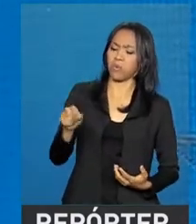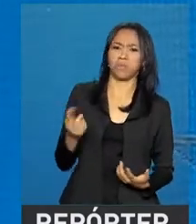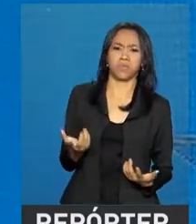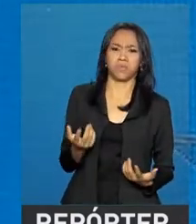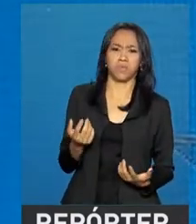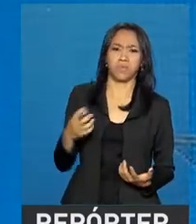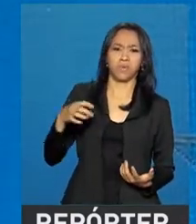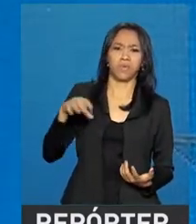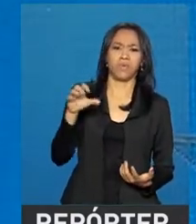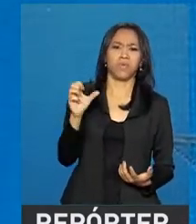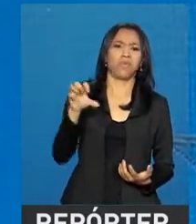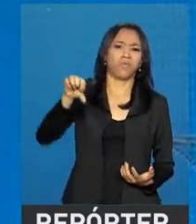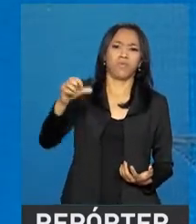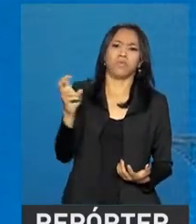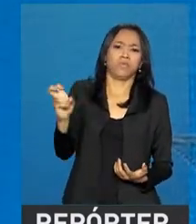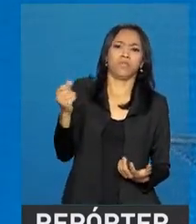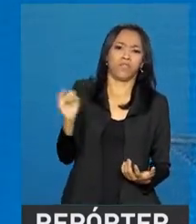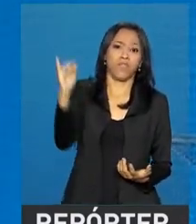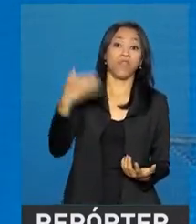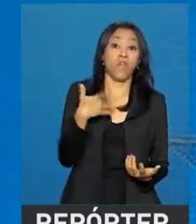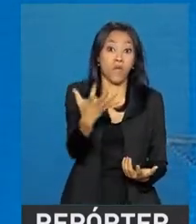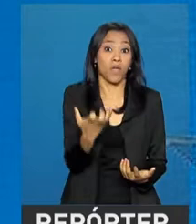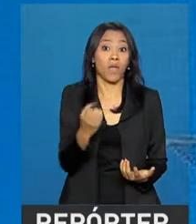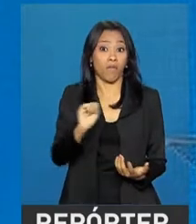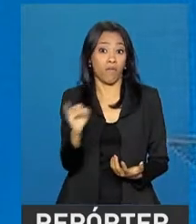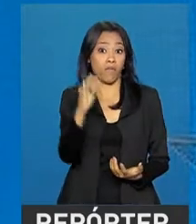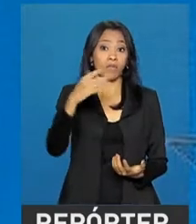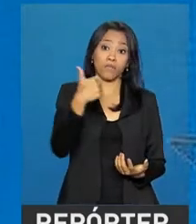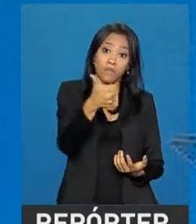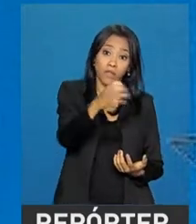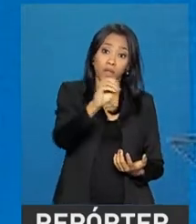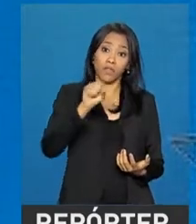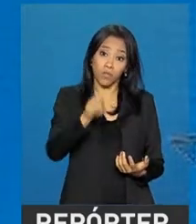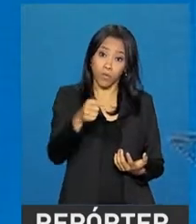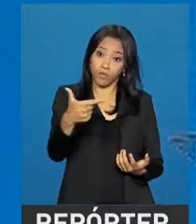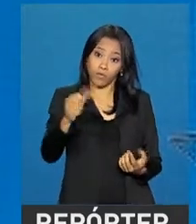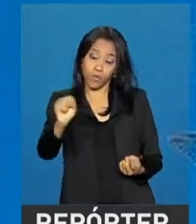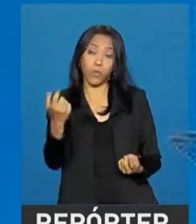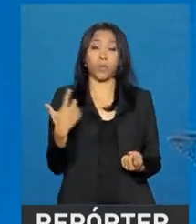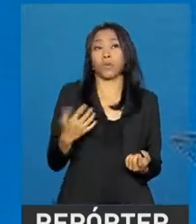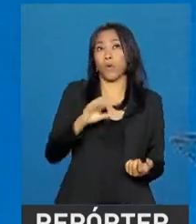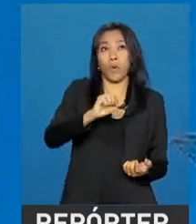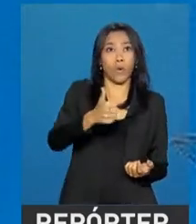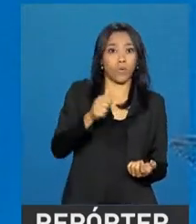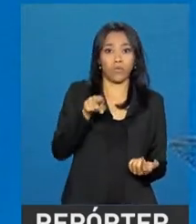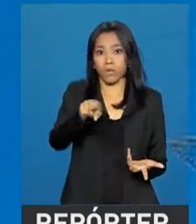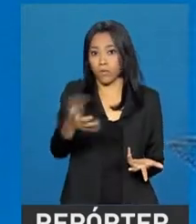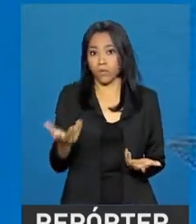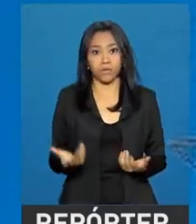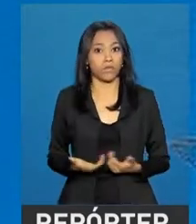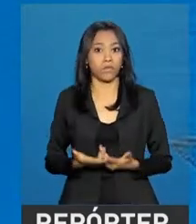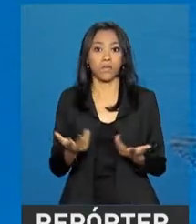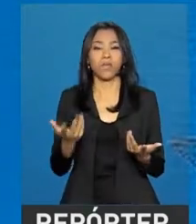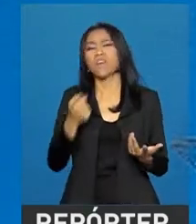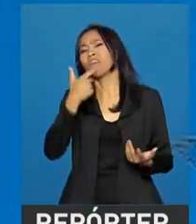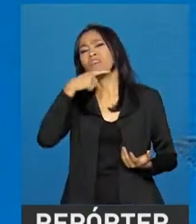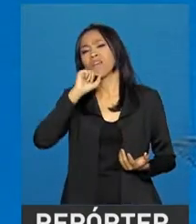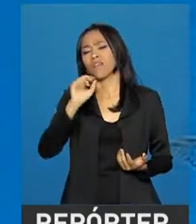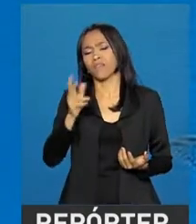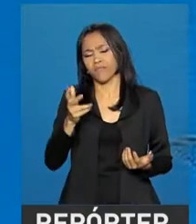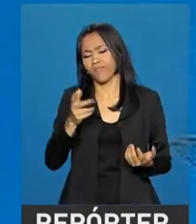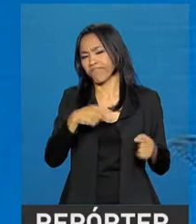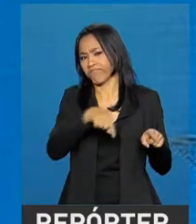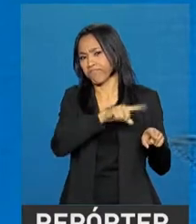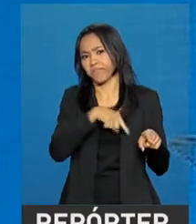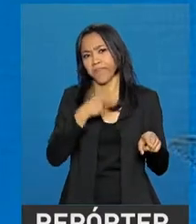95 de inflação eu quero uma inflação de 10 pontos 28 11 pontos quem haverá de dizer também o